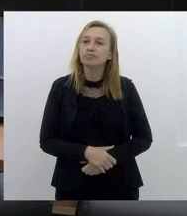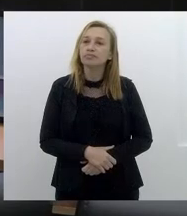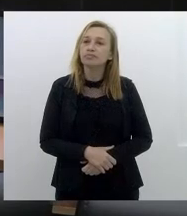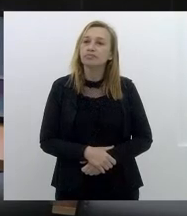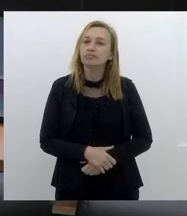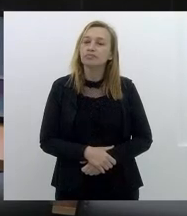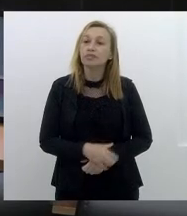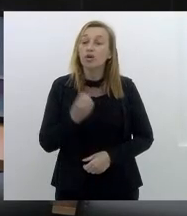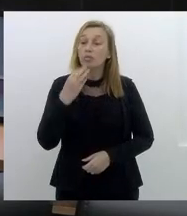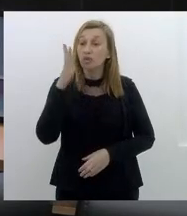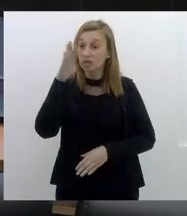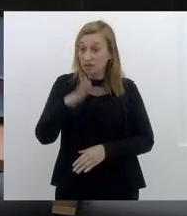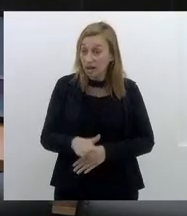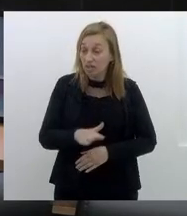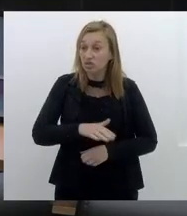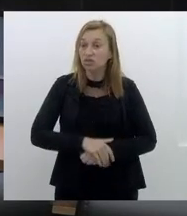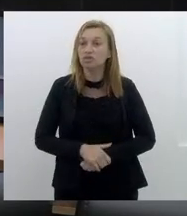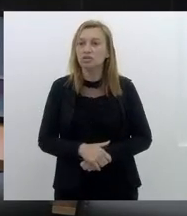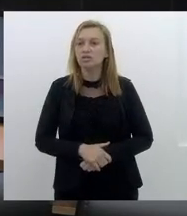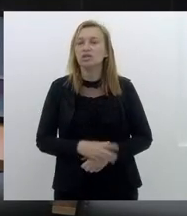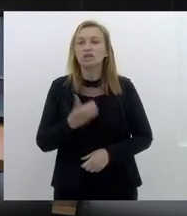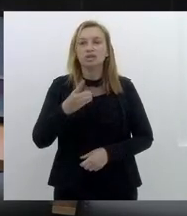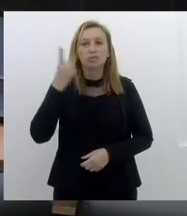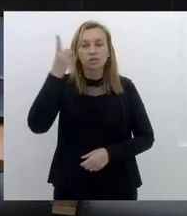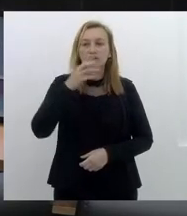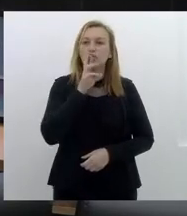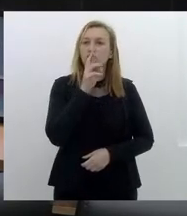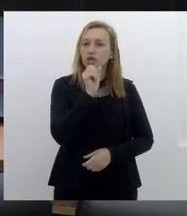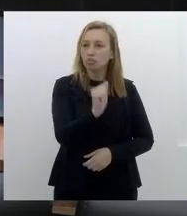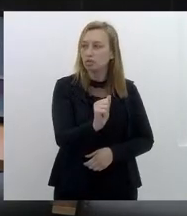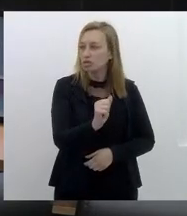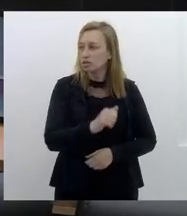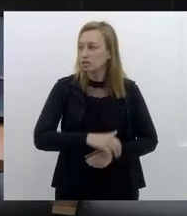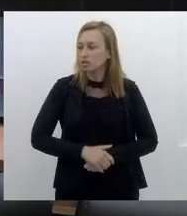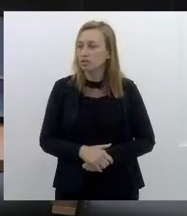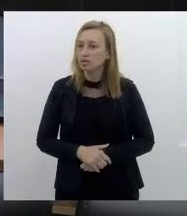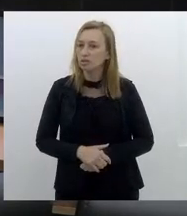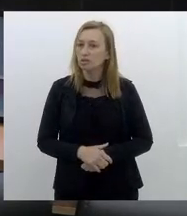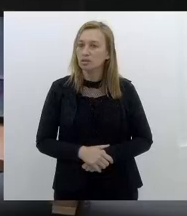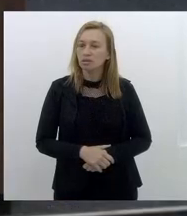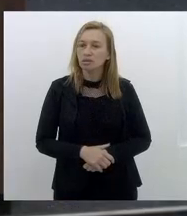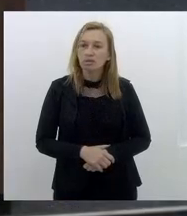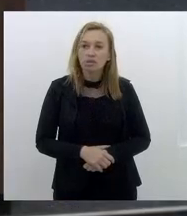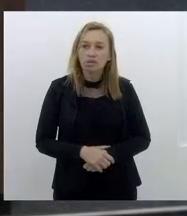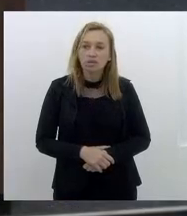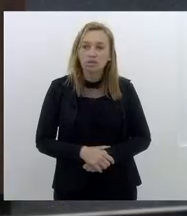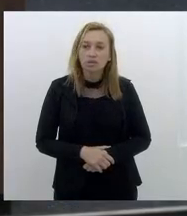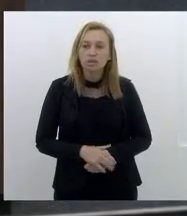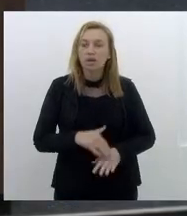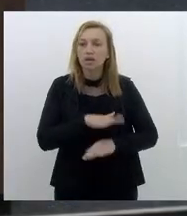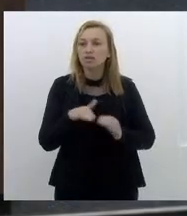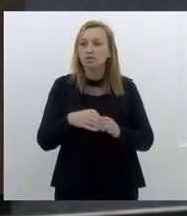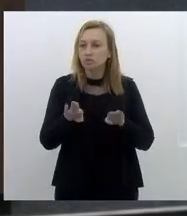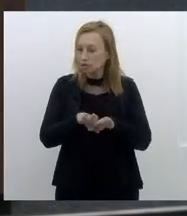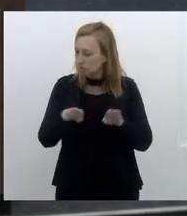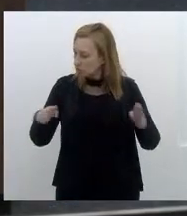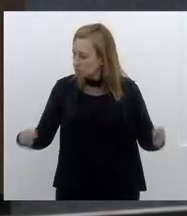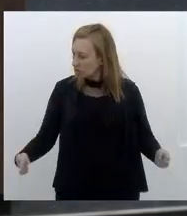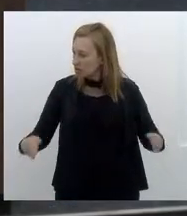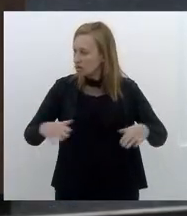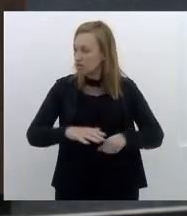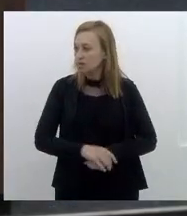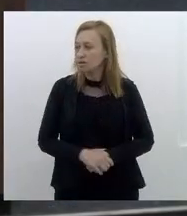Oi boa tarde senhor Deputado Rodrigo Amorim aqui em cumprimento de forma extensiva todos na mesa